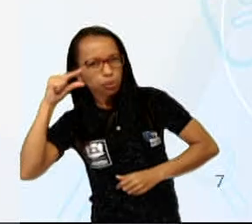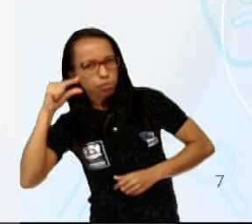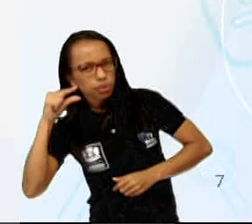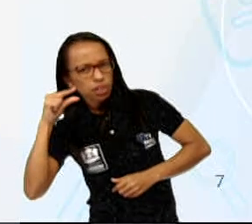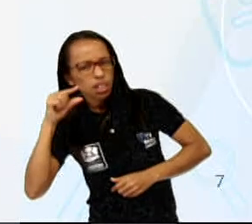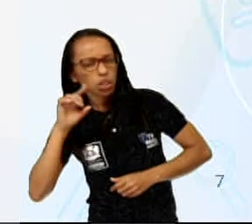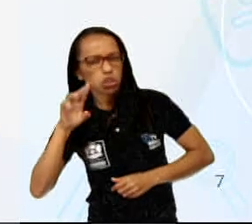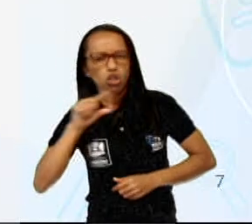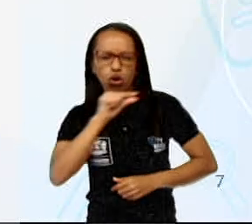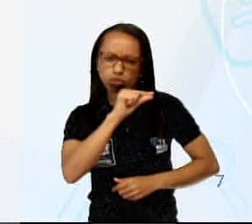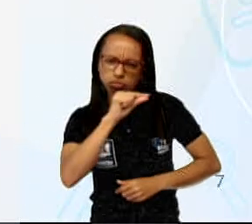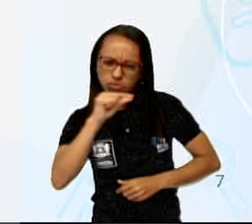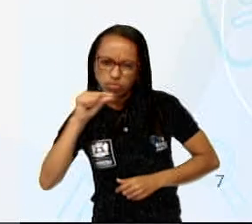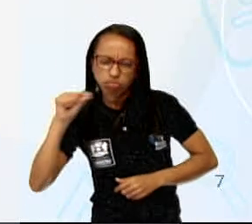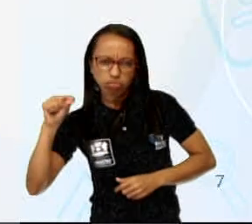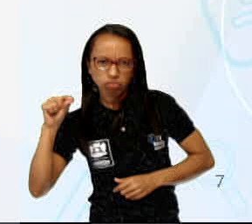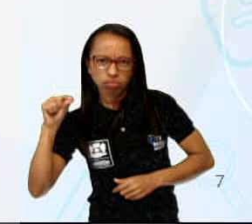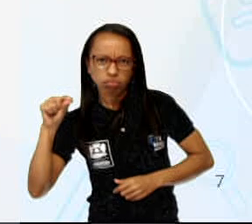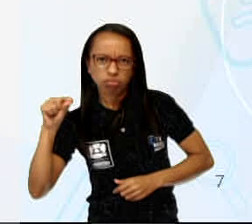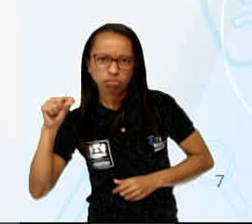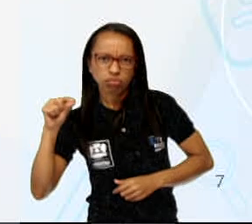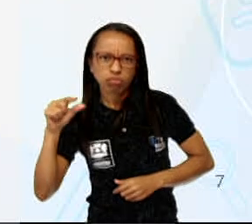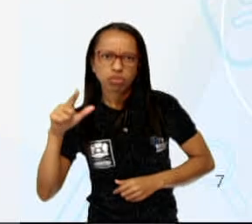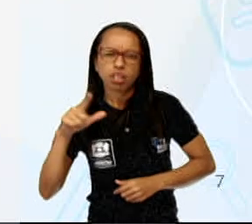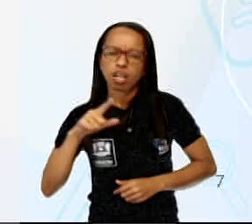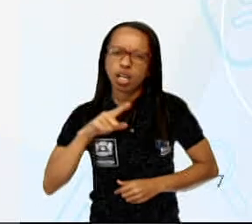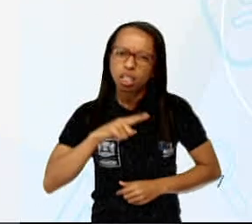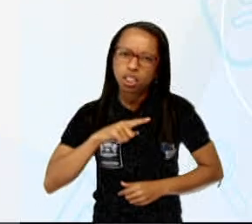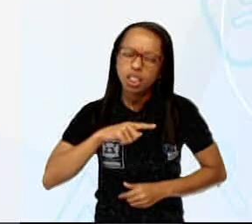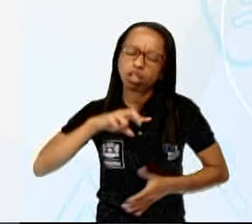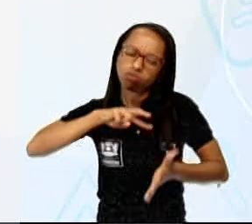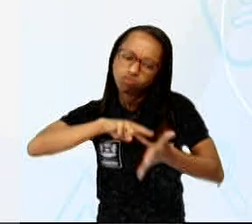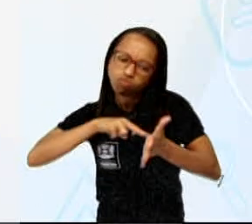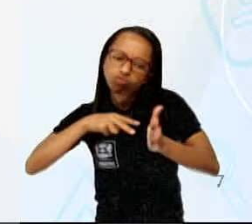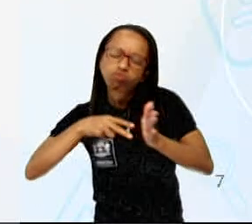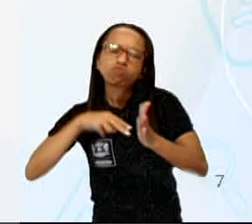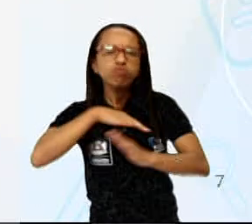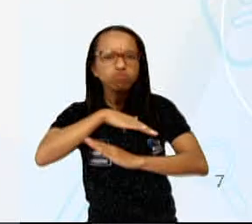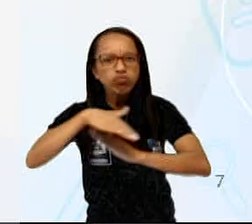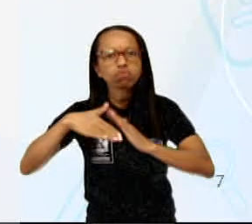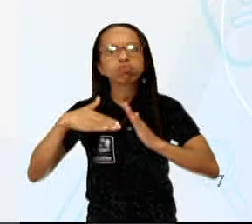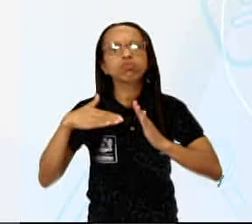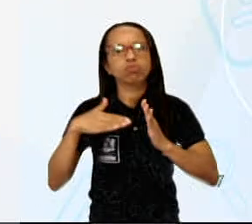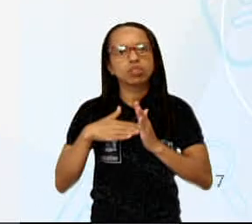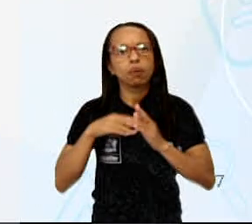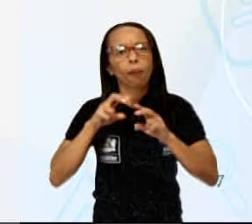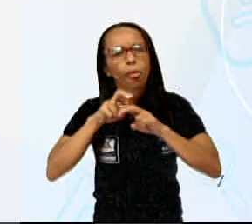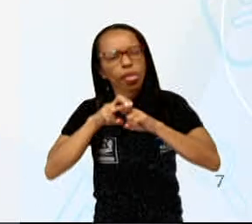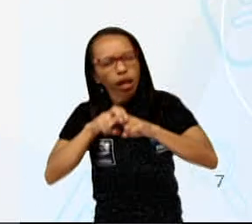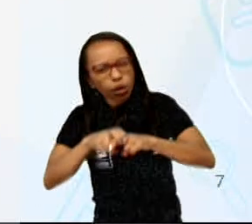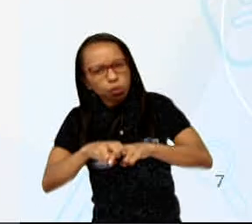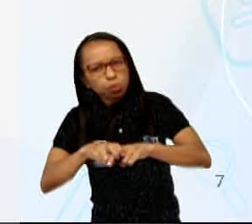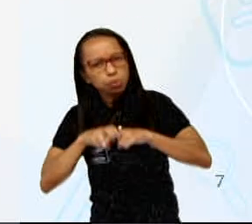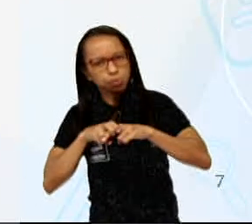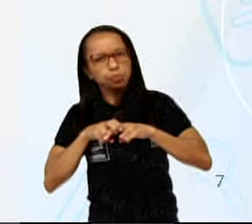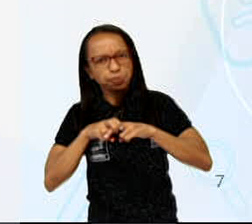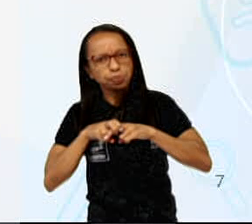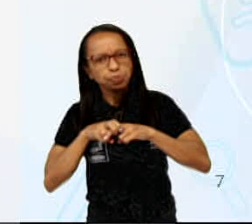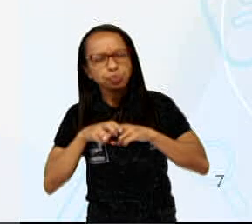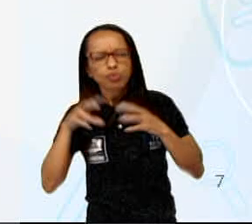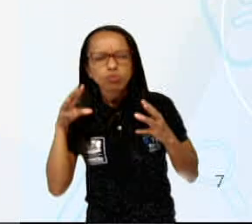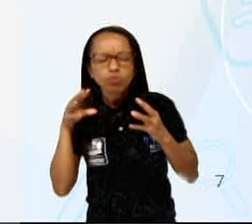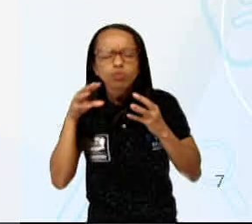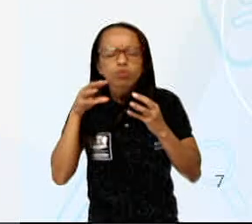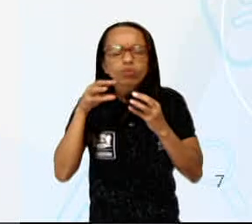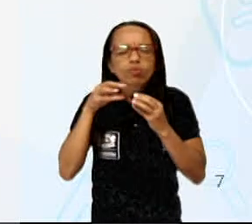linha apenas, ela tem uma totalidade de sentido. E que por isso, como ela é bem enxutinha, bem